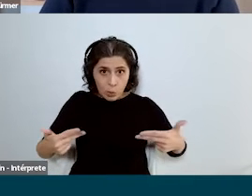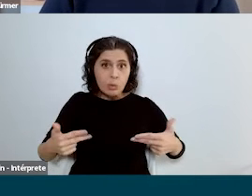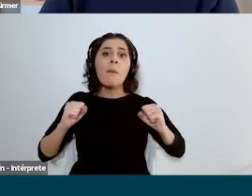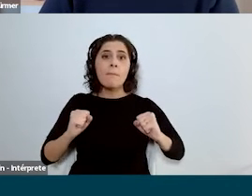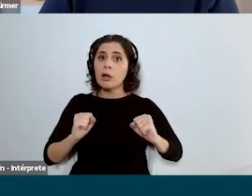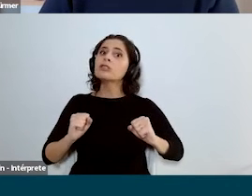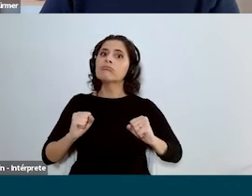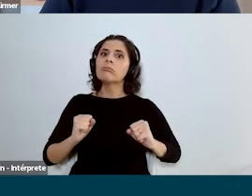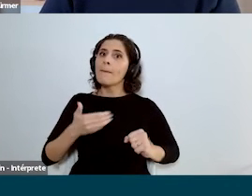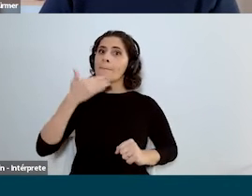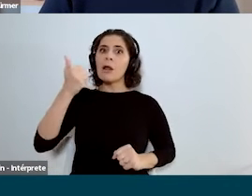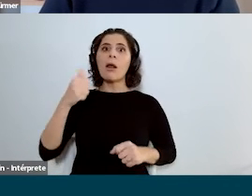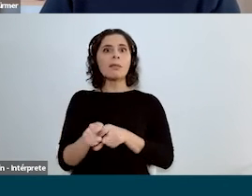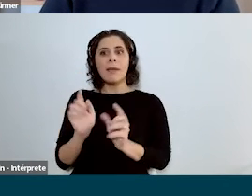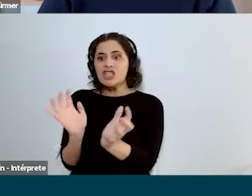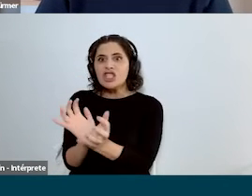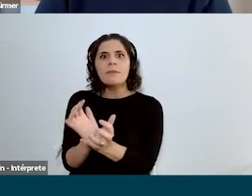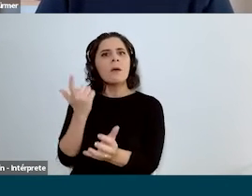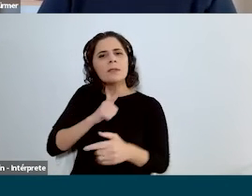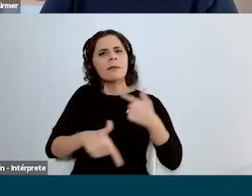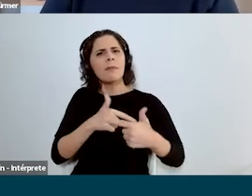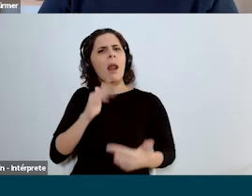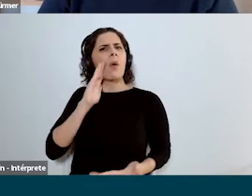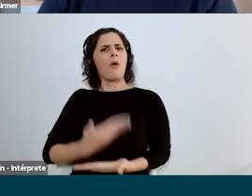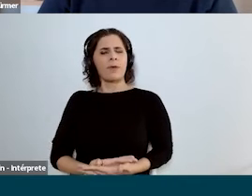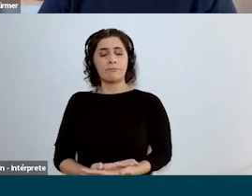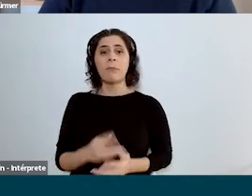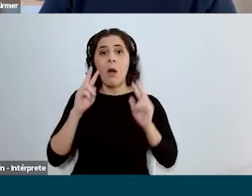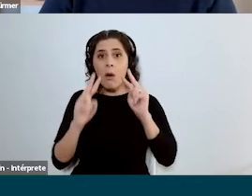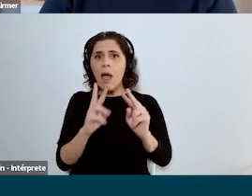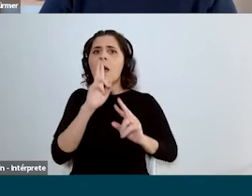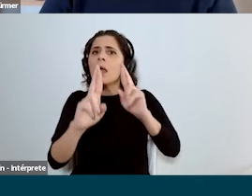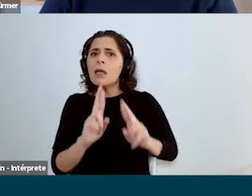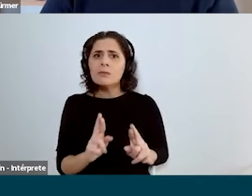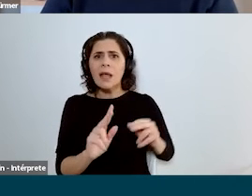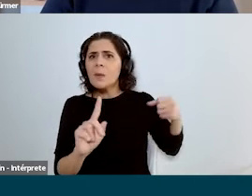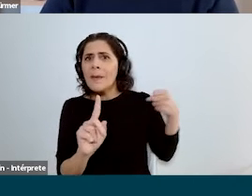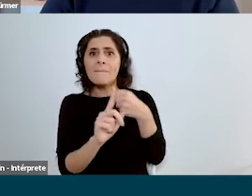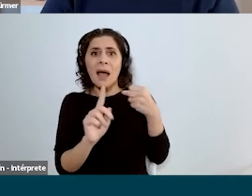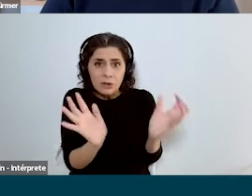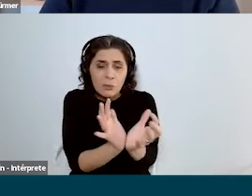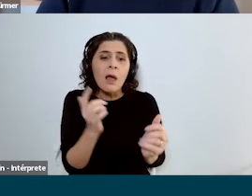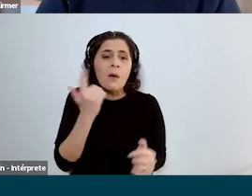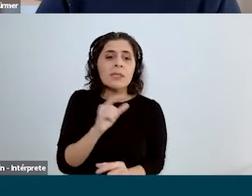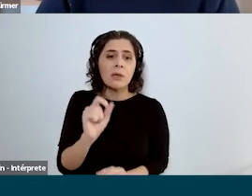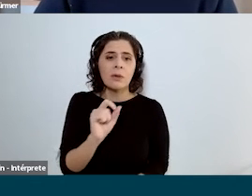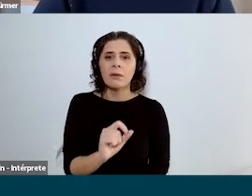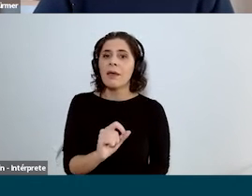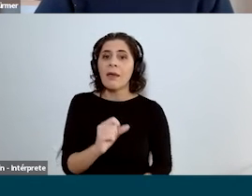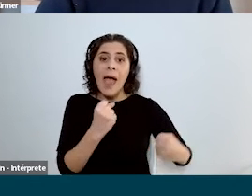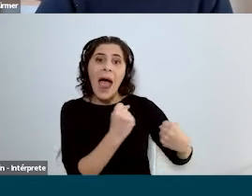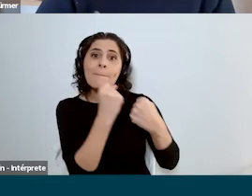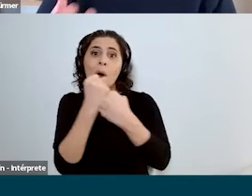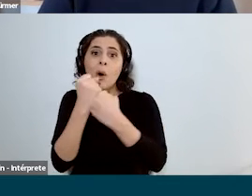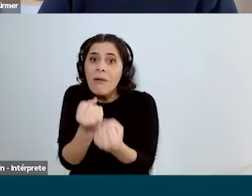time conseguir fazer seu trabalho com autonomia e confiança. Conseguir comunicar bem os resultados do que a gente está fazendo, o impacto do nosso time, permite que a gente tenha o